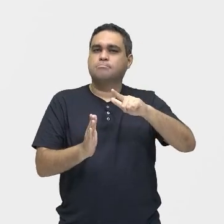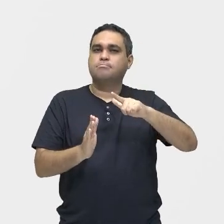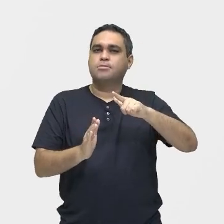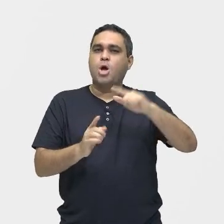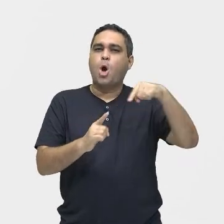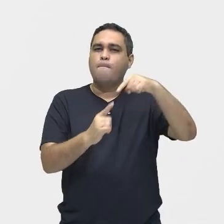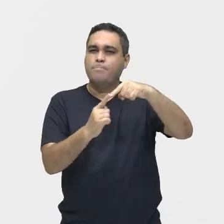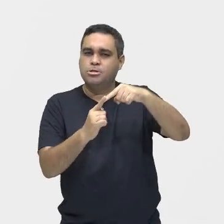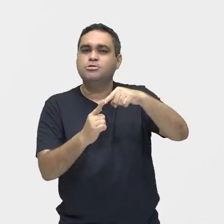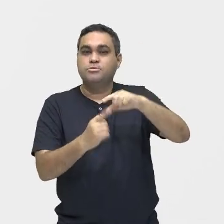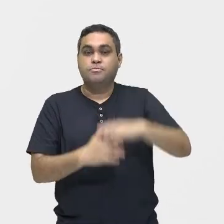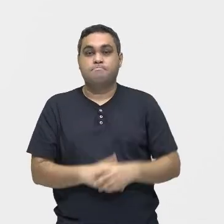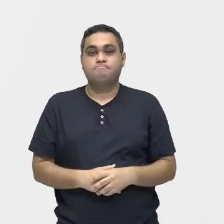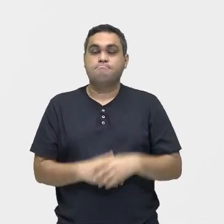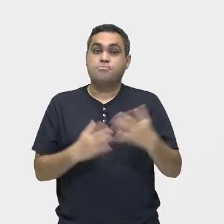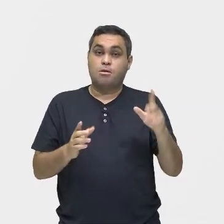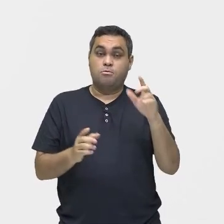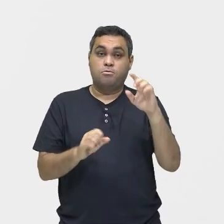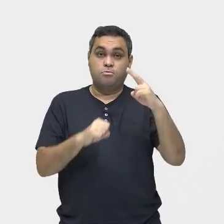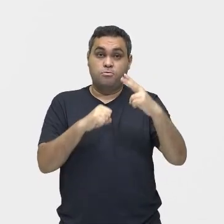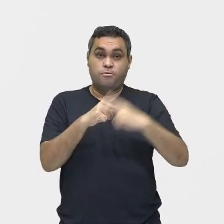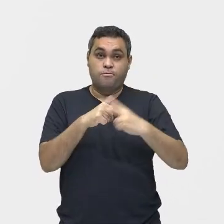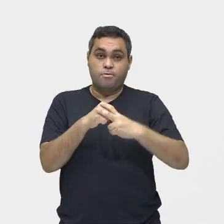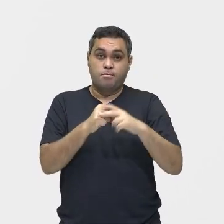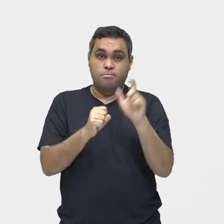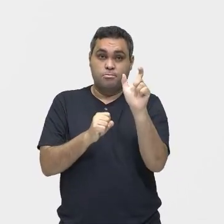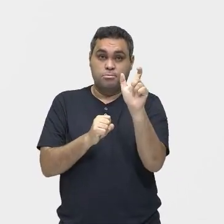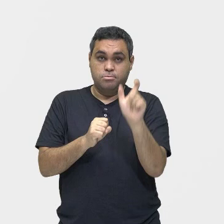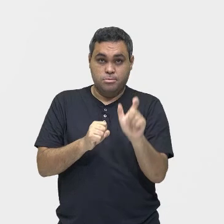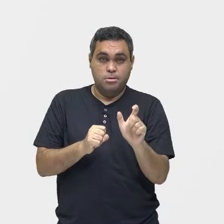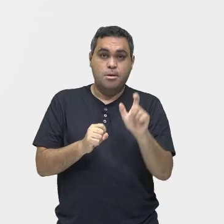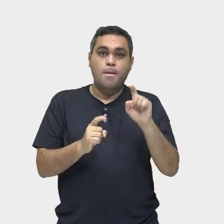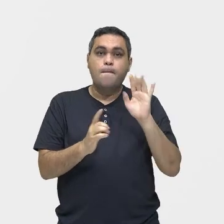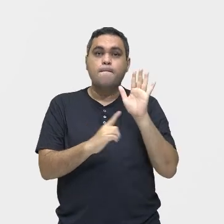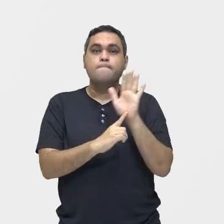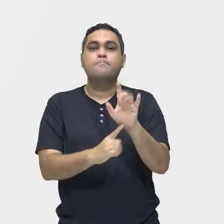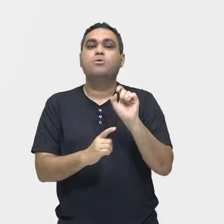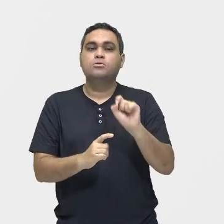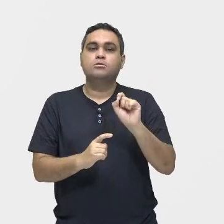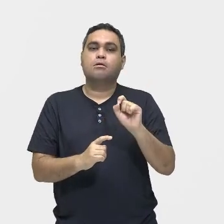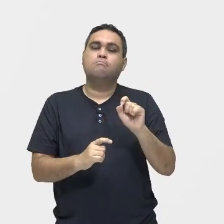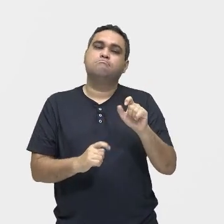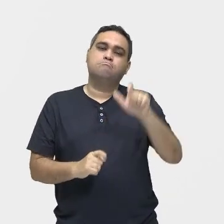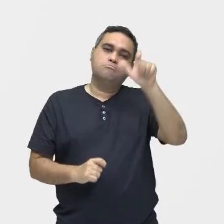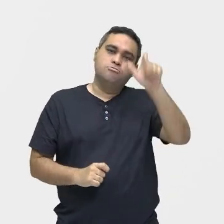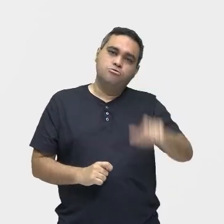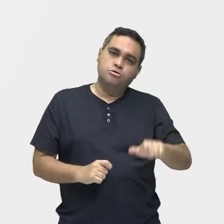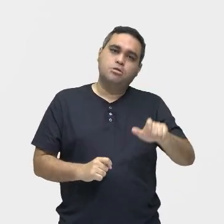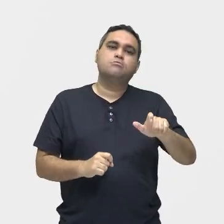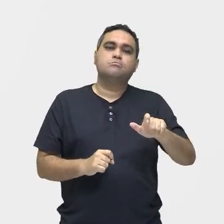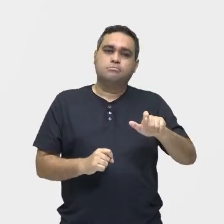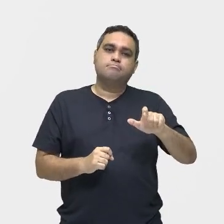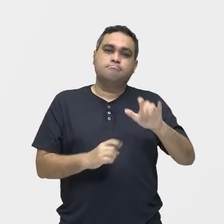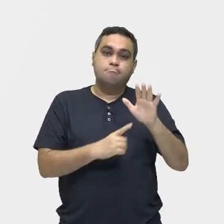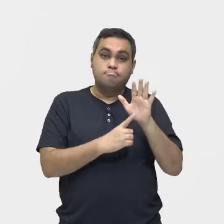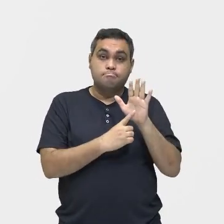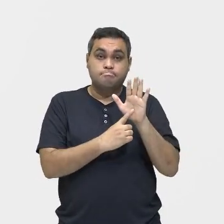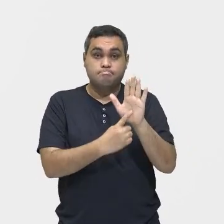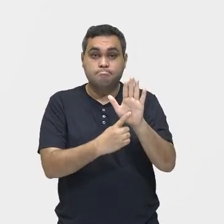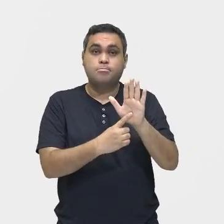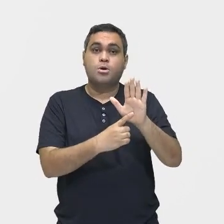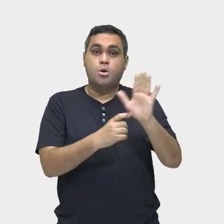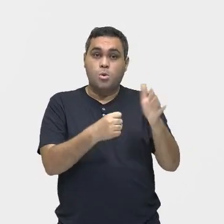verbos destacados no texto indicam que há sujeitos determinados ocultos, sujeitos